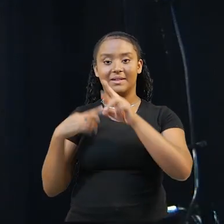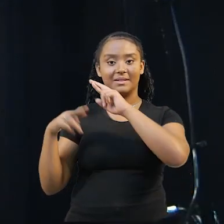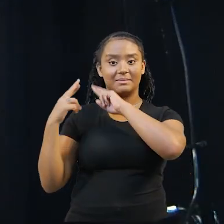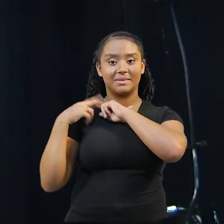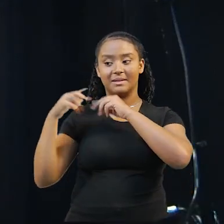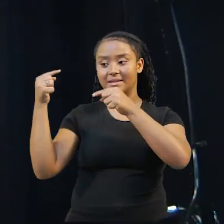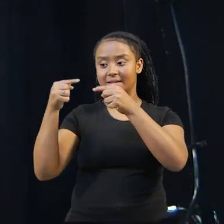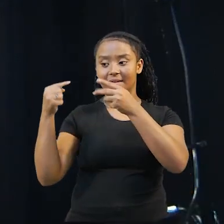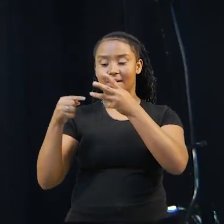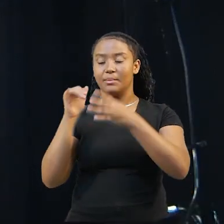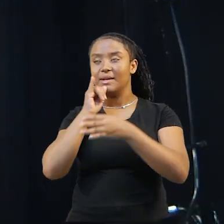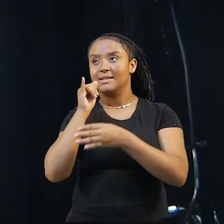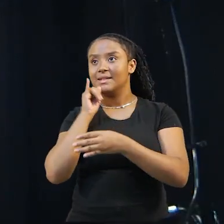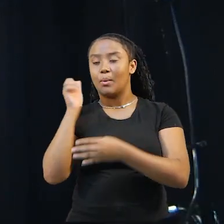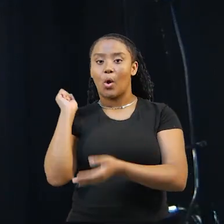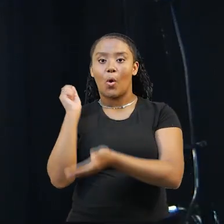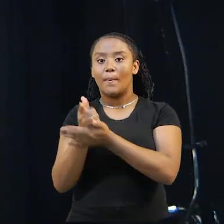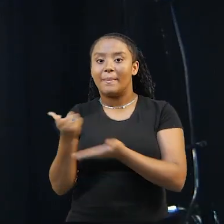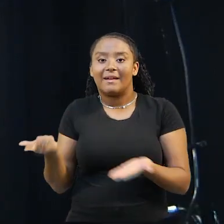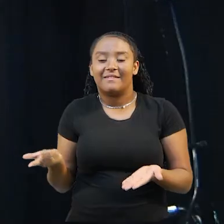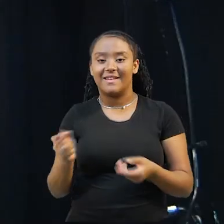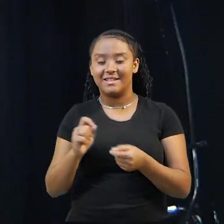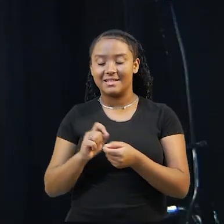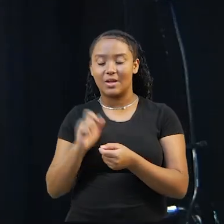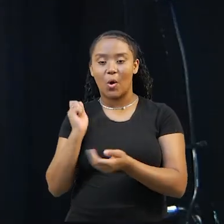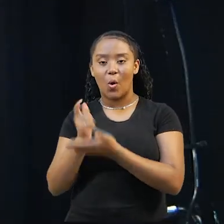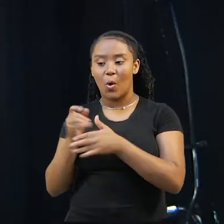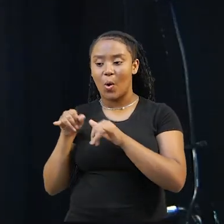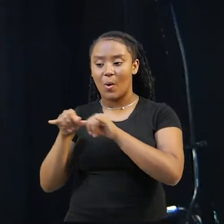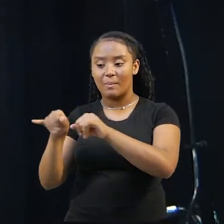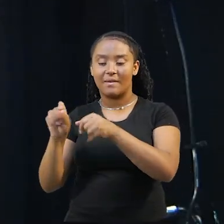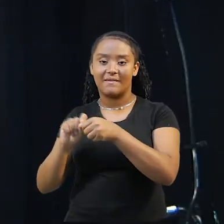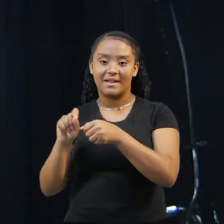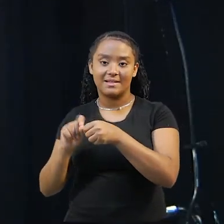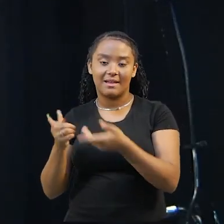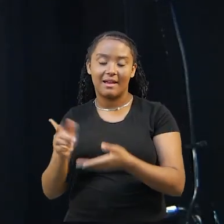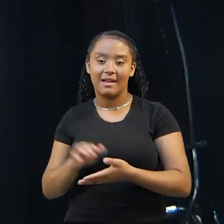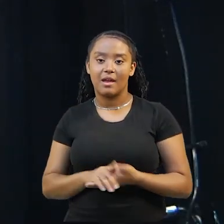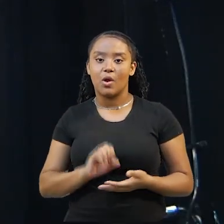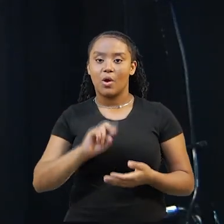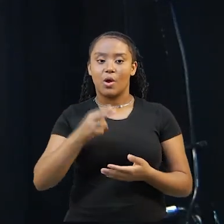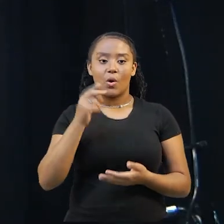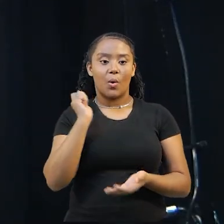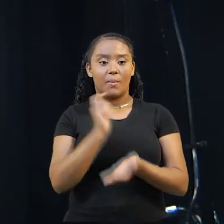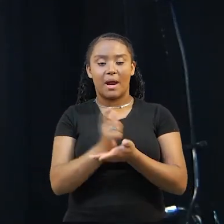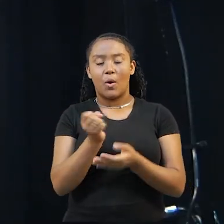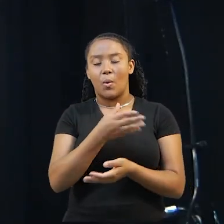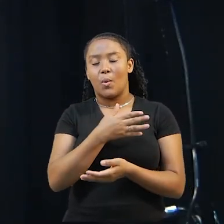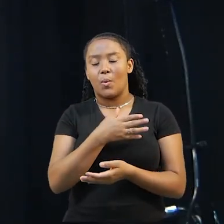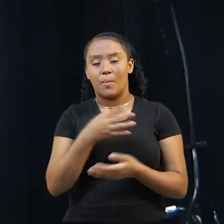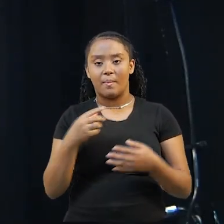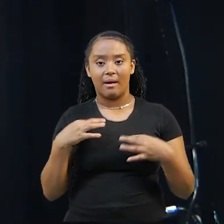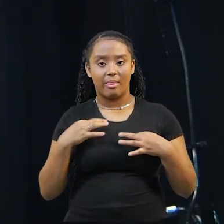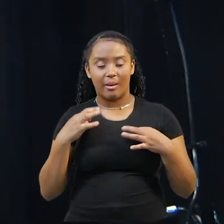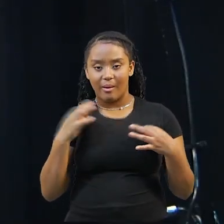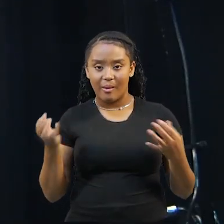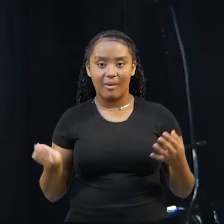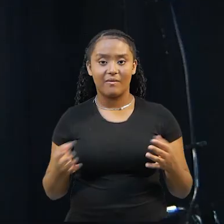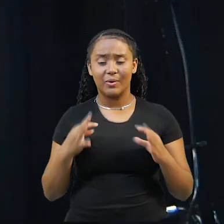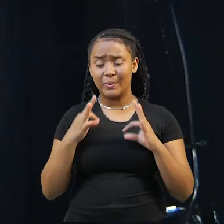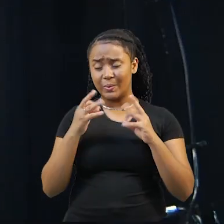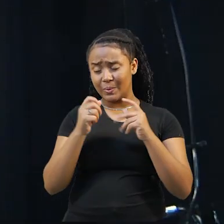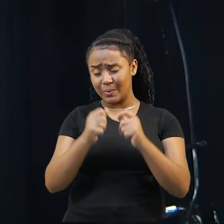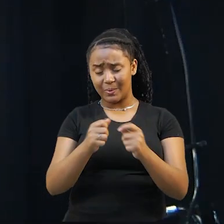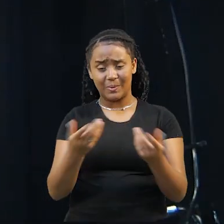outras dimensões, assim, de fazer compra para você ter o que comer, né? Das roupas, enfim. Tudo que envolve você